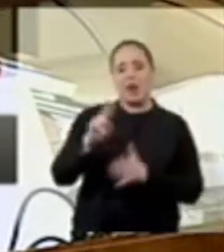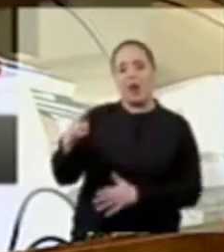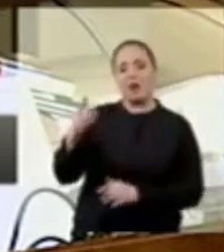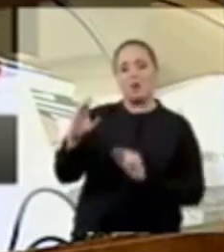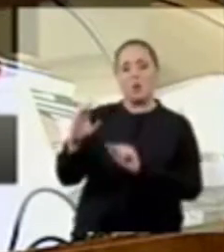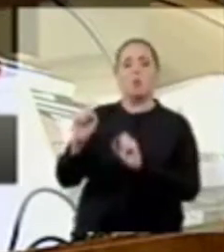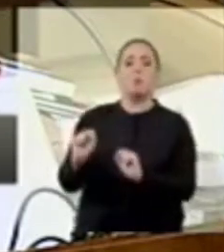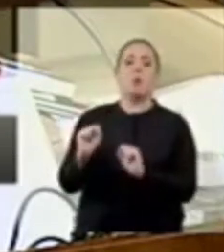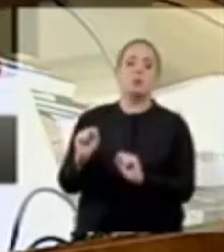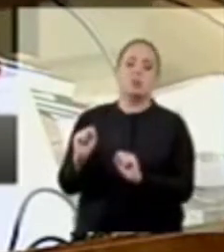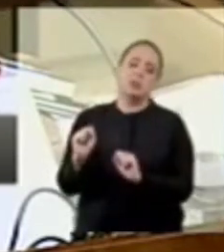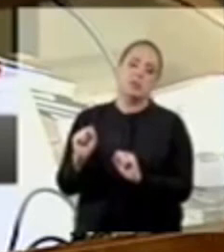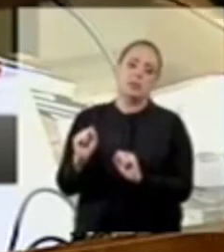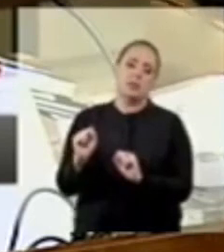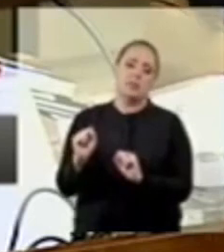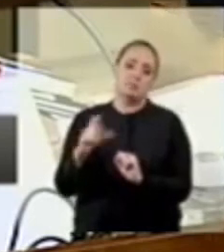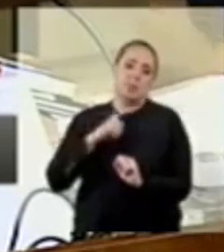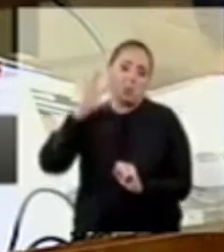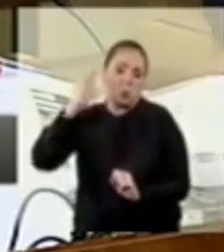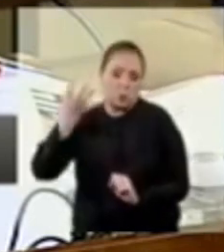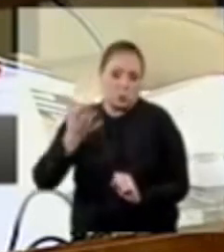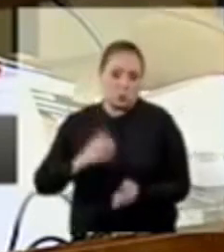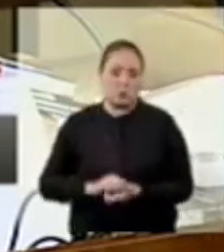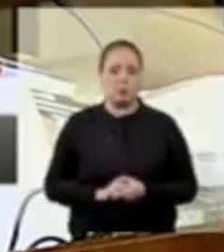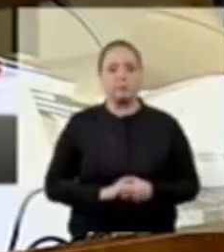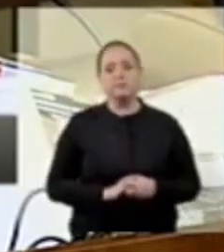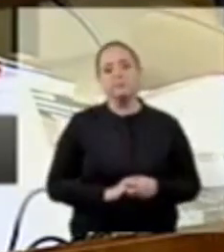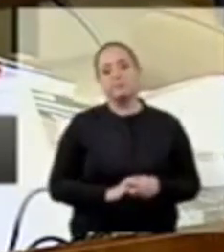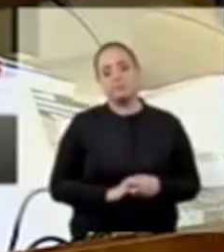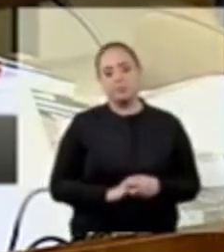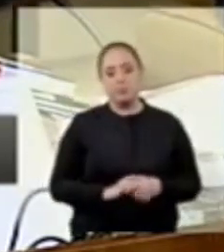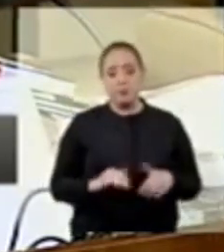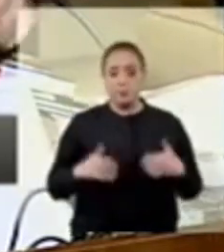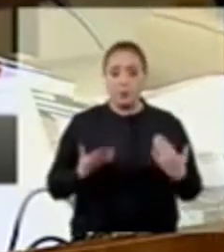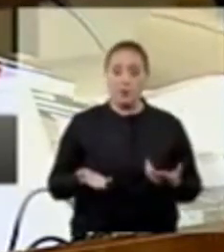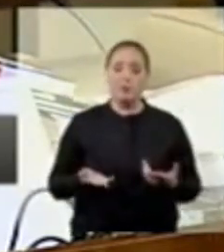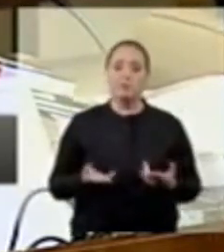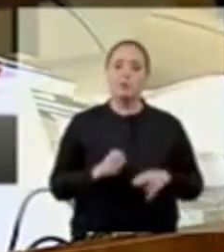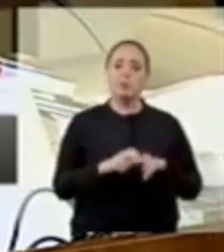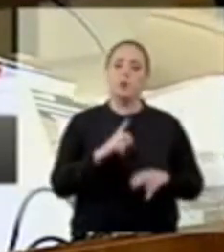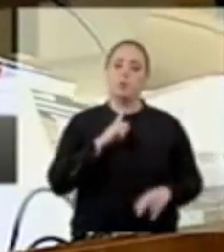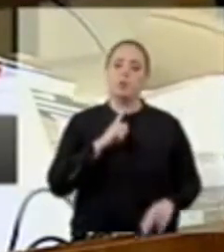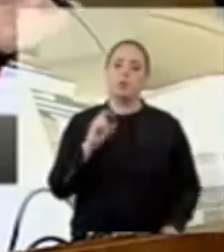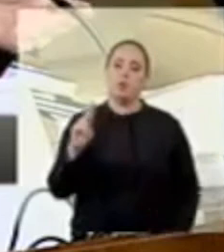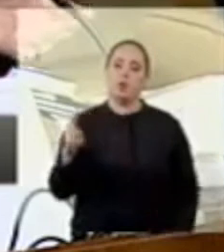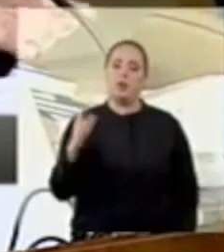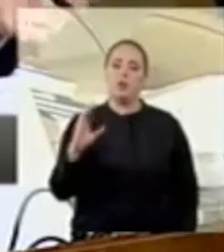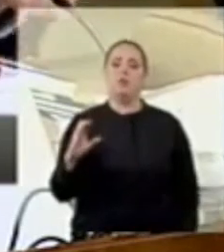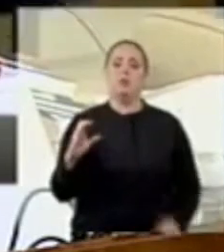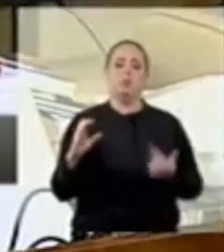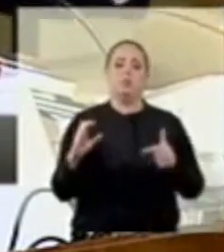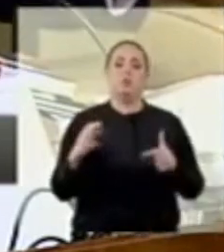ser solucionados portanto justamente porque a habeas corpus não há